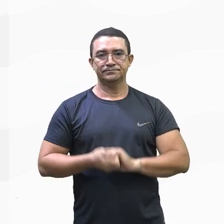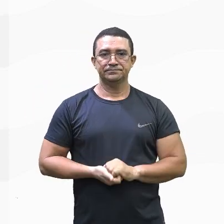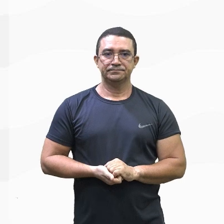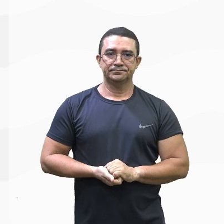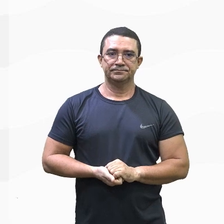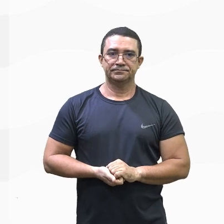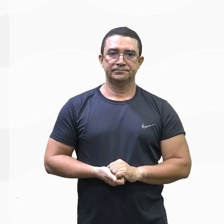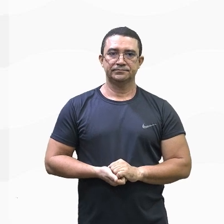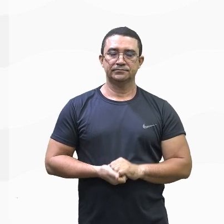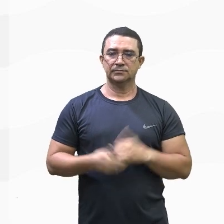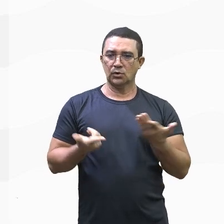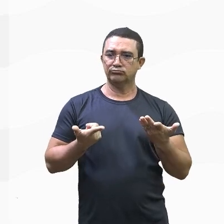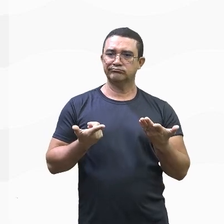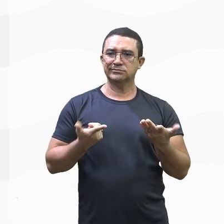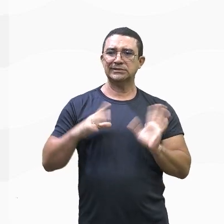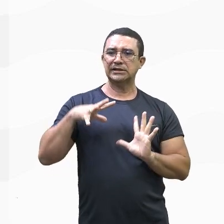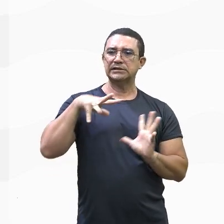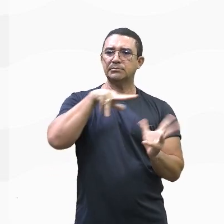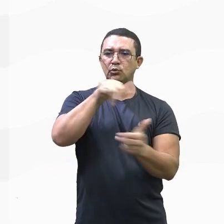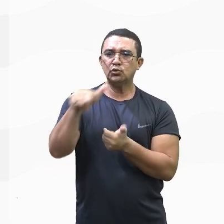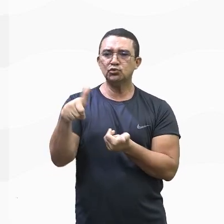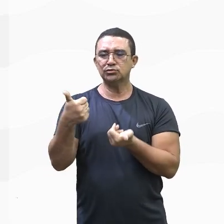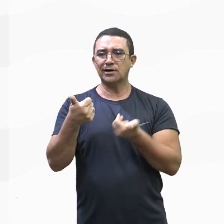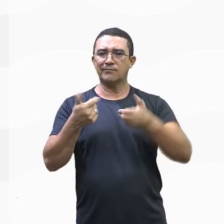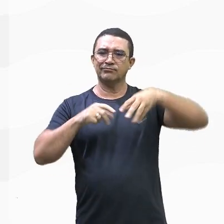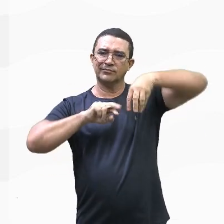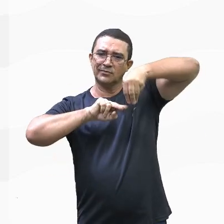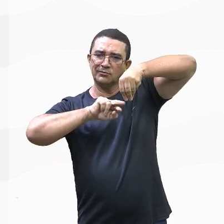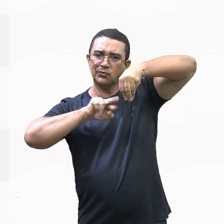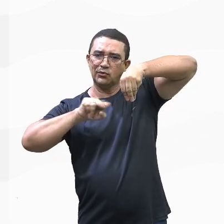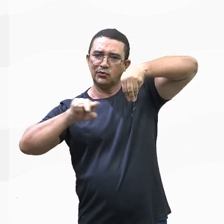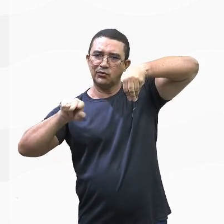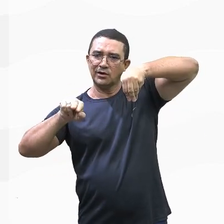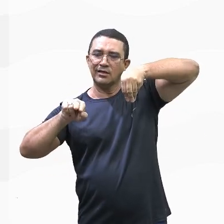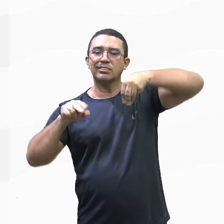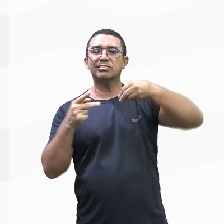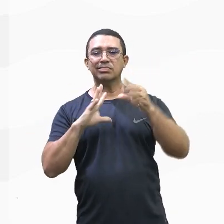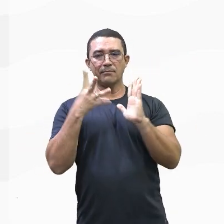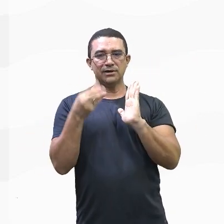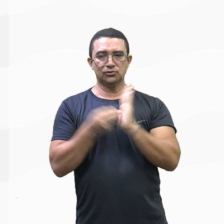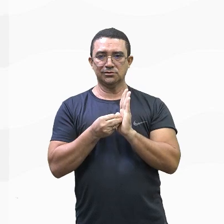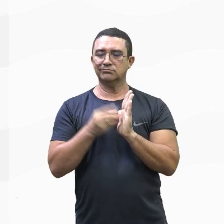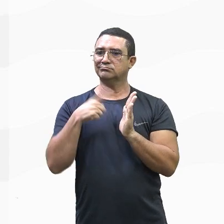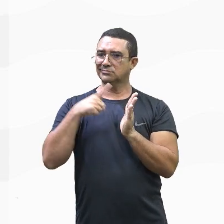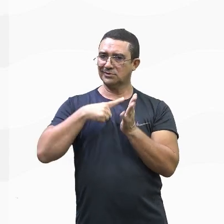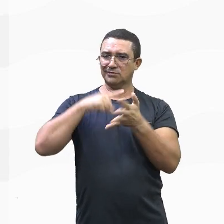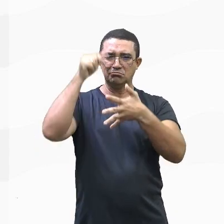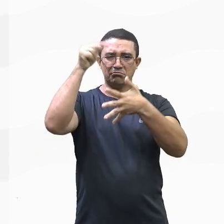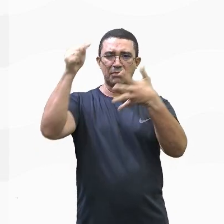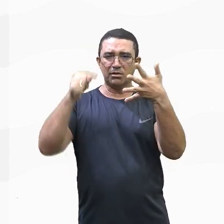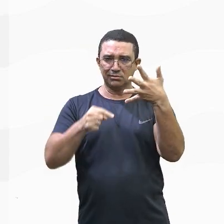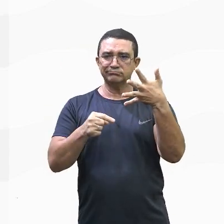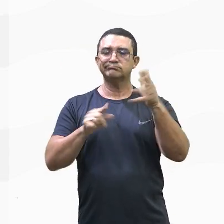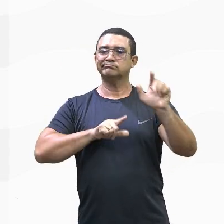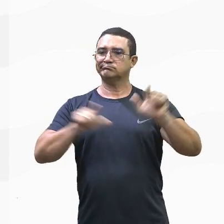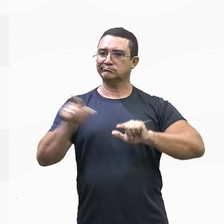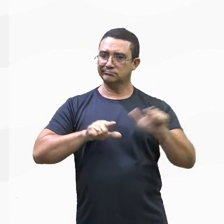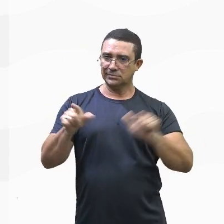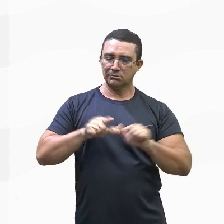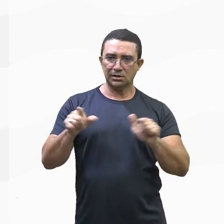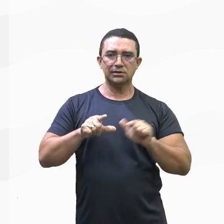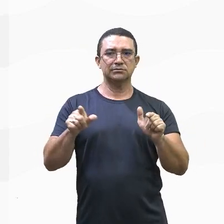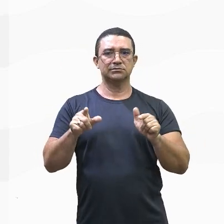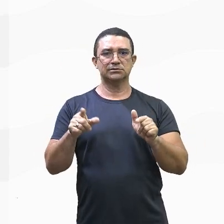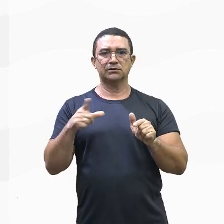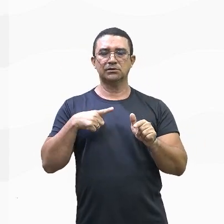pessoal, nesse universo, né, da mineração na Amazônia, existem inúmeros empregos, inúmeras